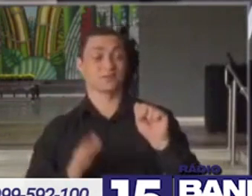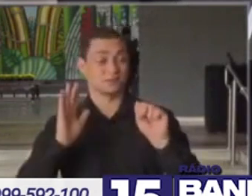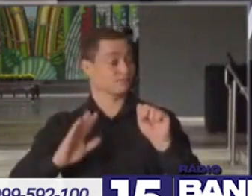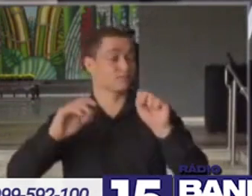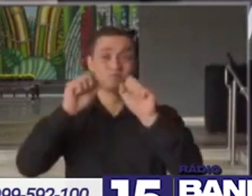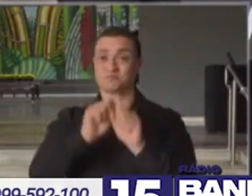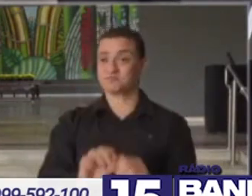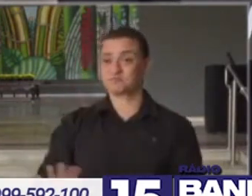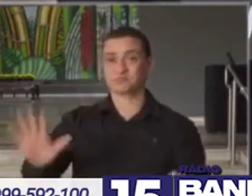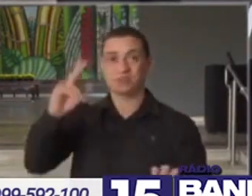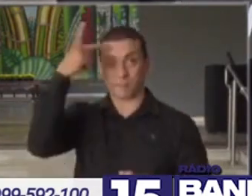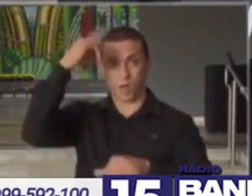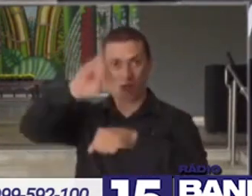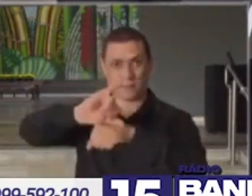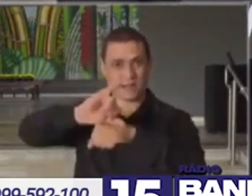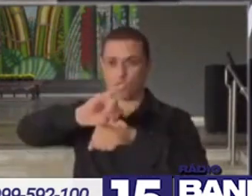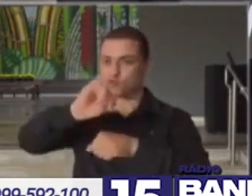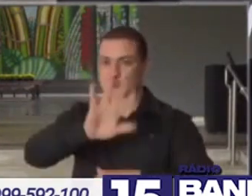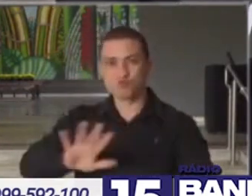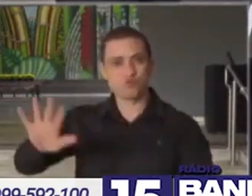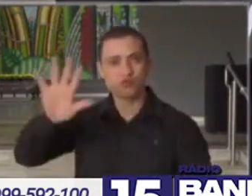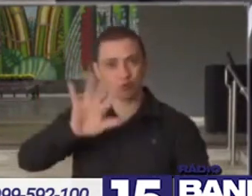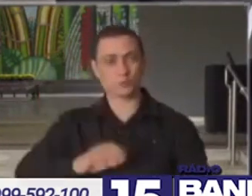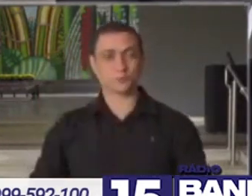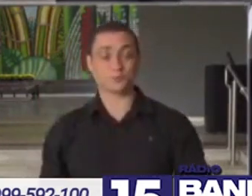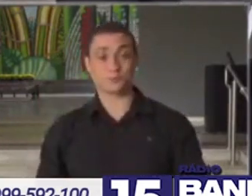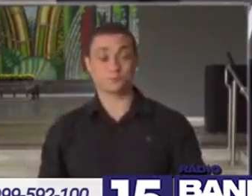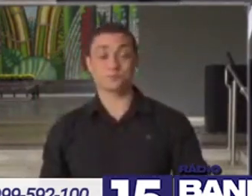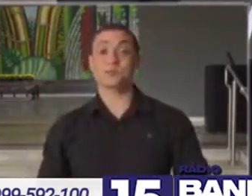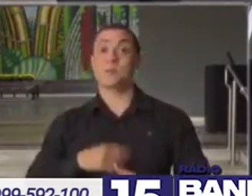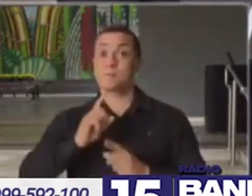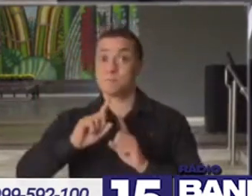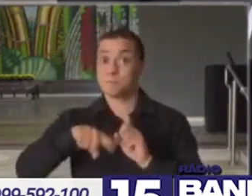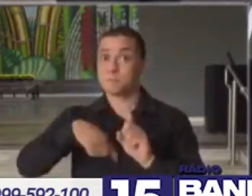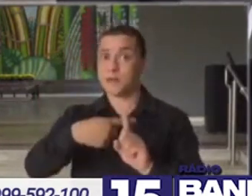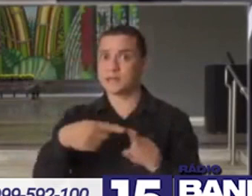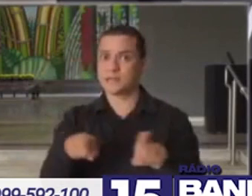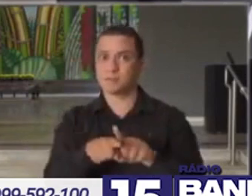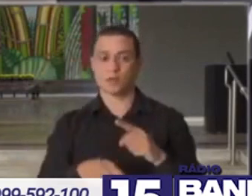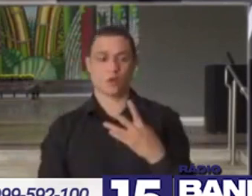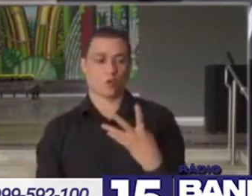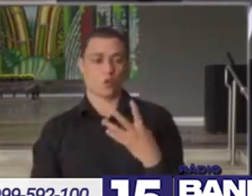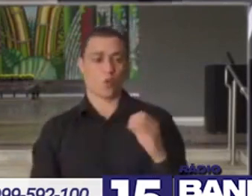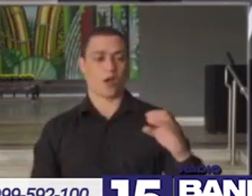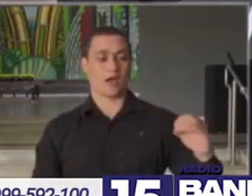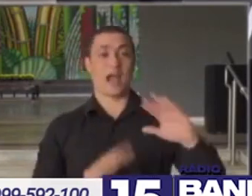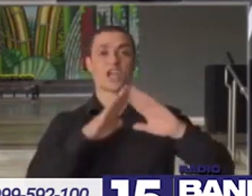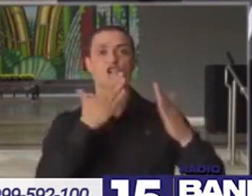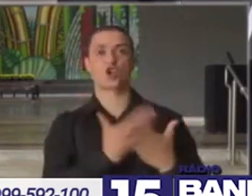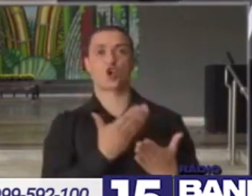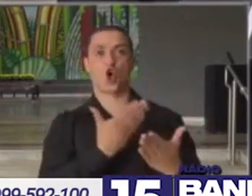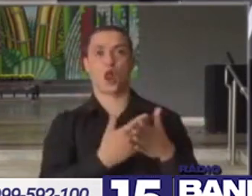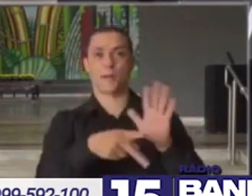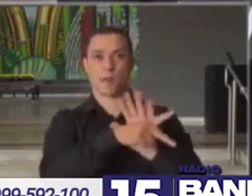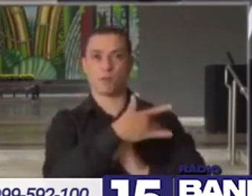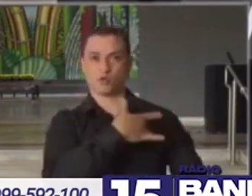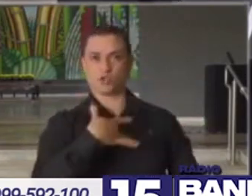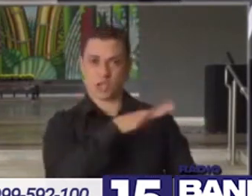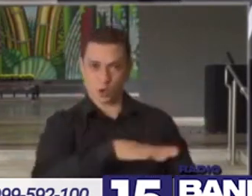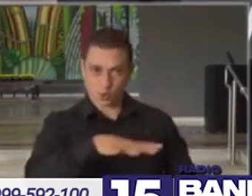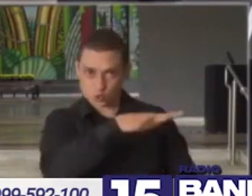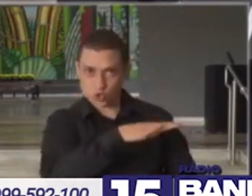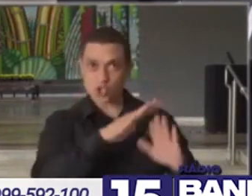de São Paulo vai garantir a vacinação de idosos em uma rede de 468 unidades básicas de